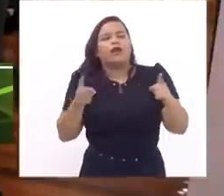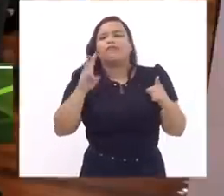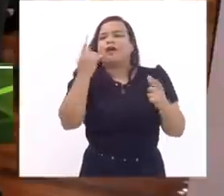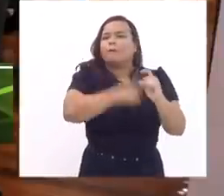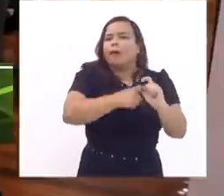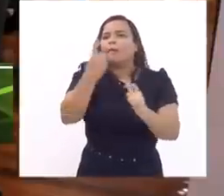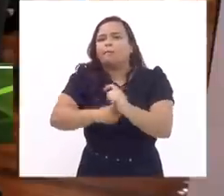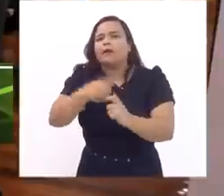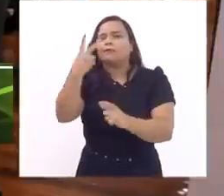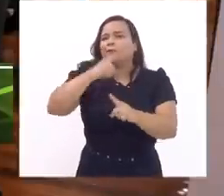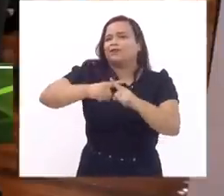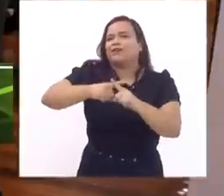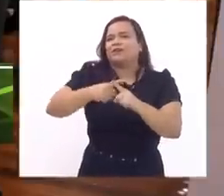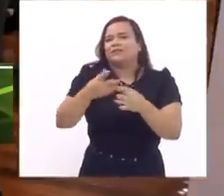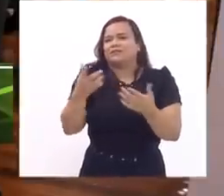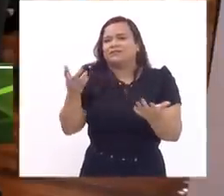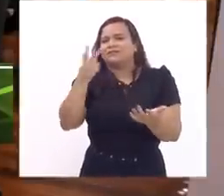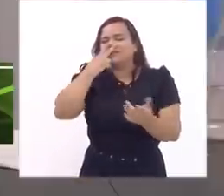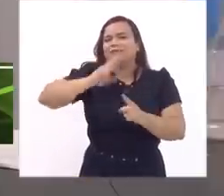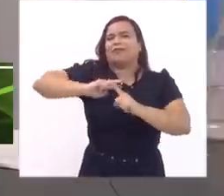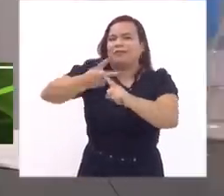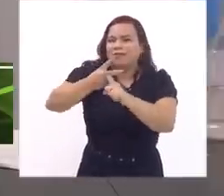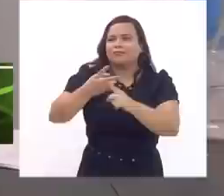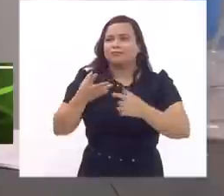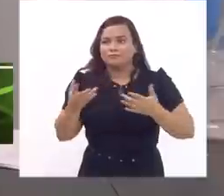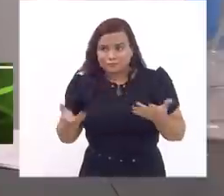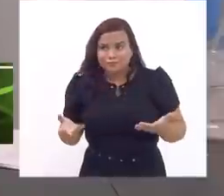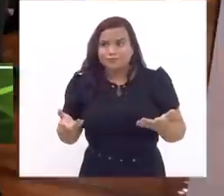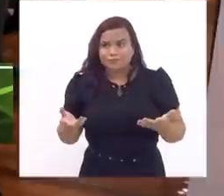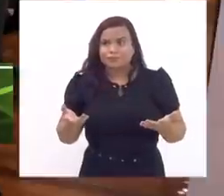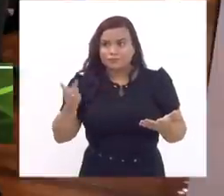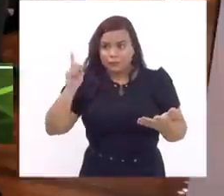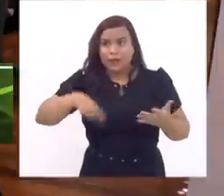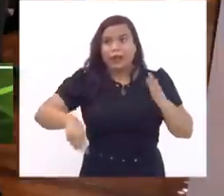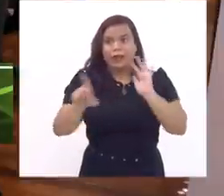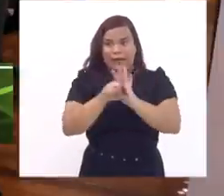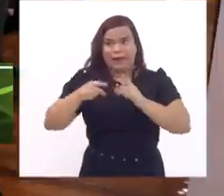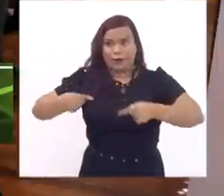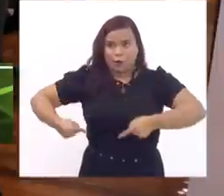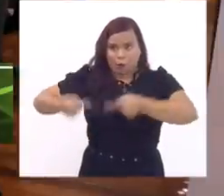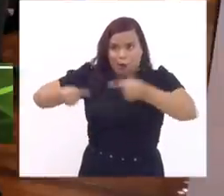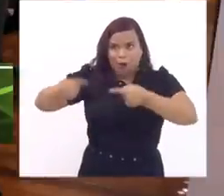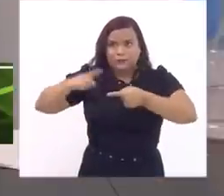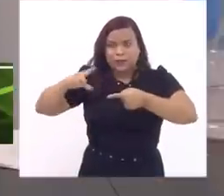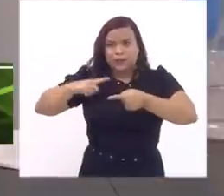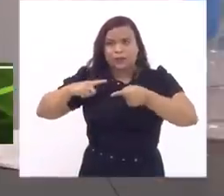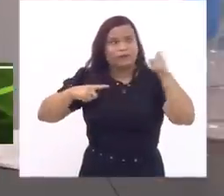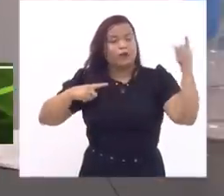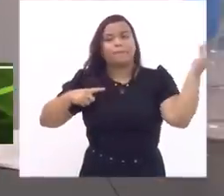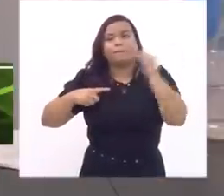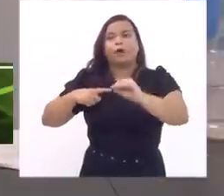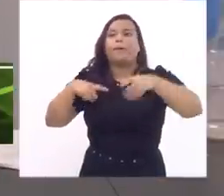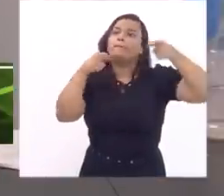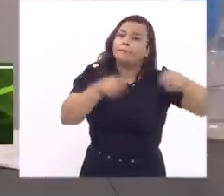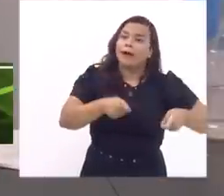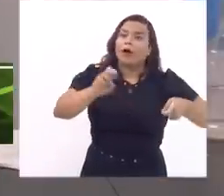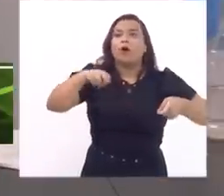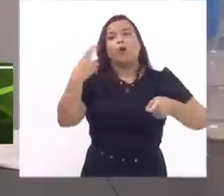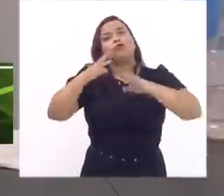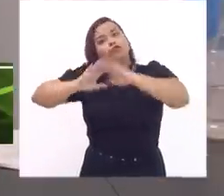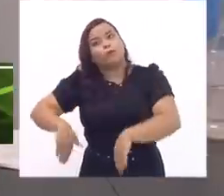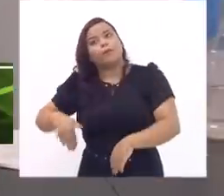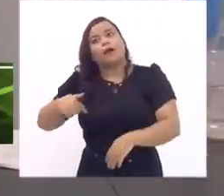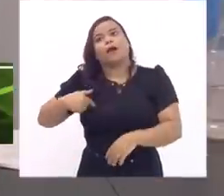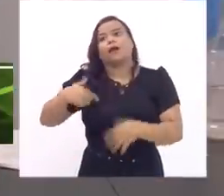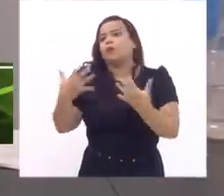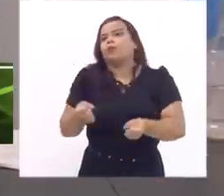questão... Não, você botou aqui, ó, manter ou derrubar. Eu não sei, presidente. Não, mas eu já estou entrando, não deixei ninguém discutir. Não, nós